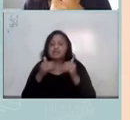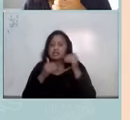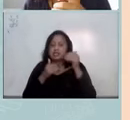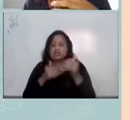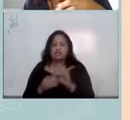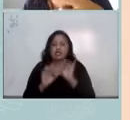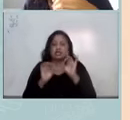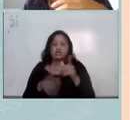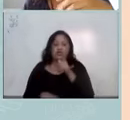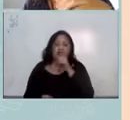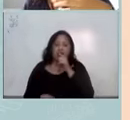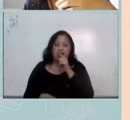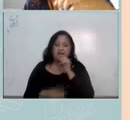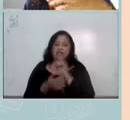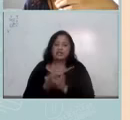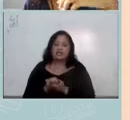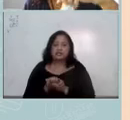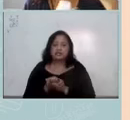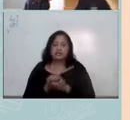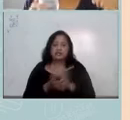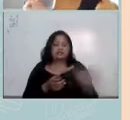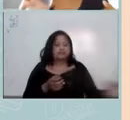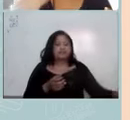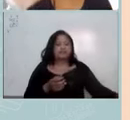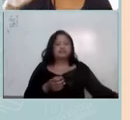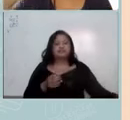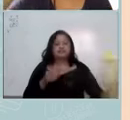uma aguinha aqui.